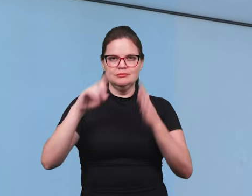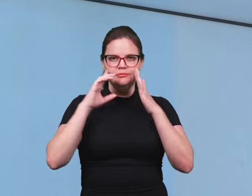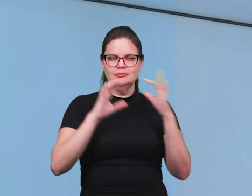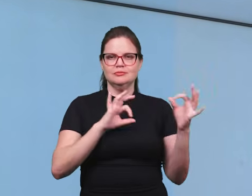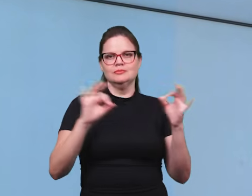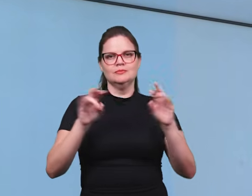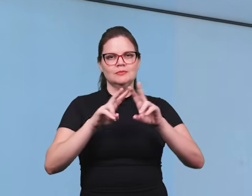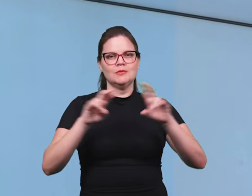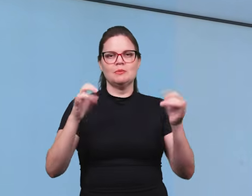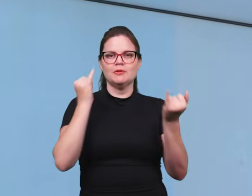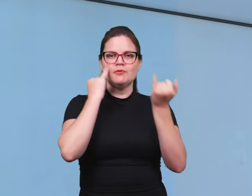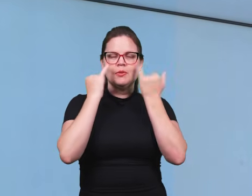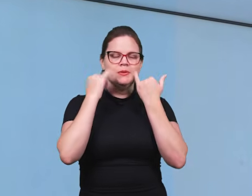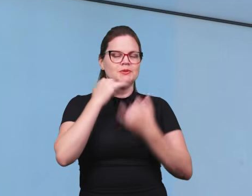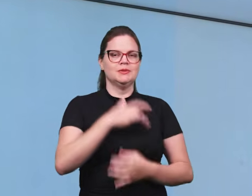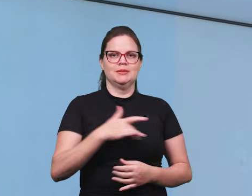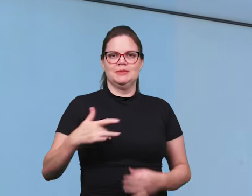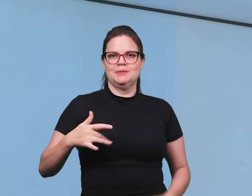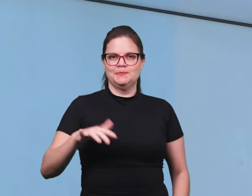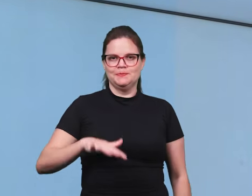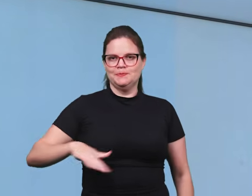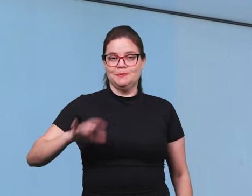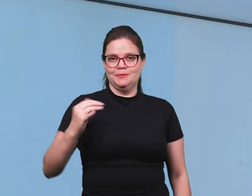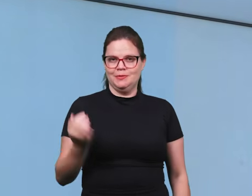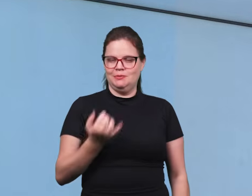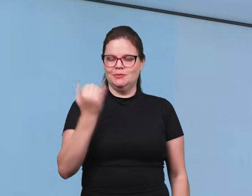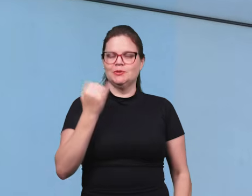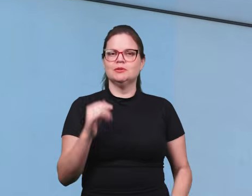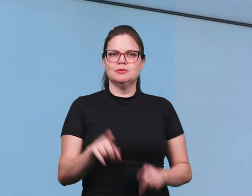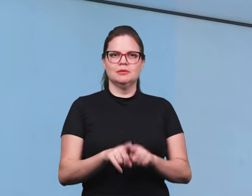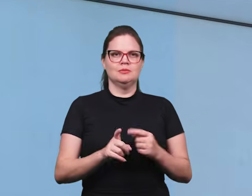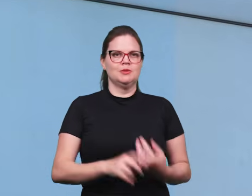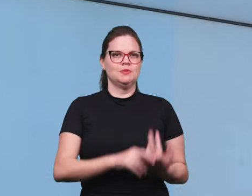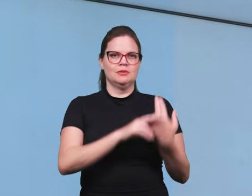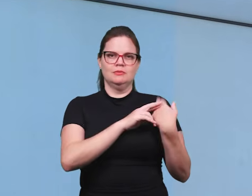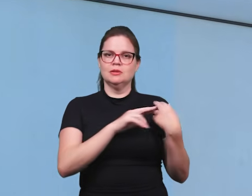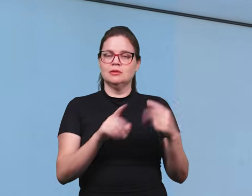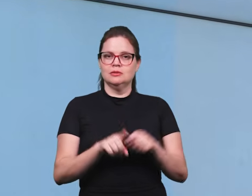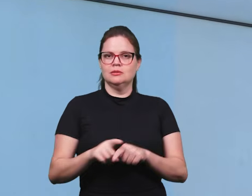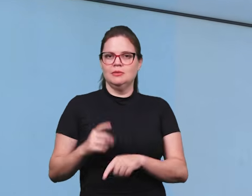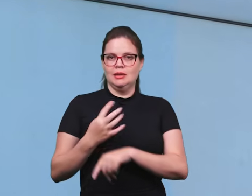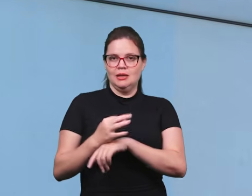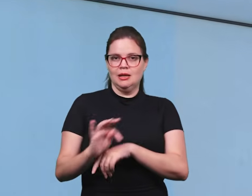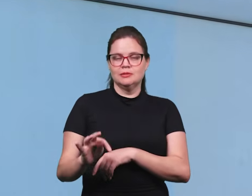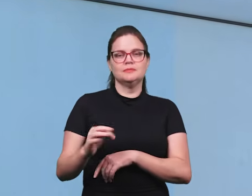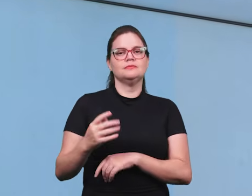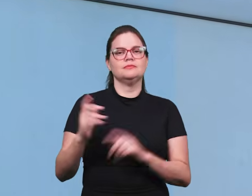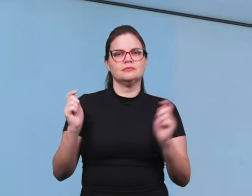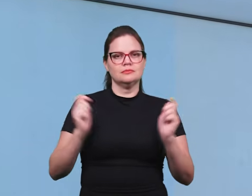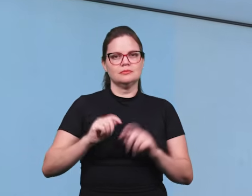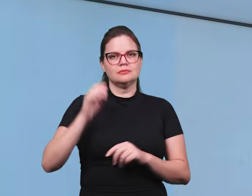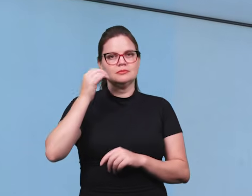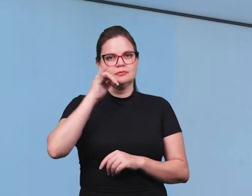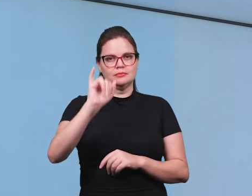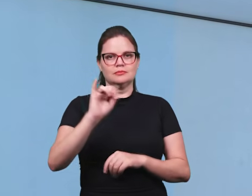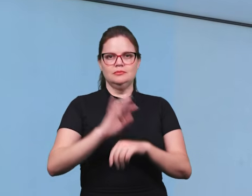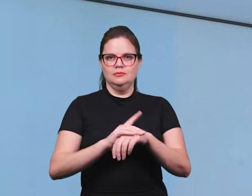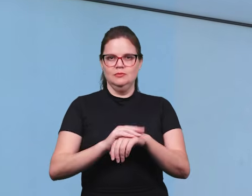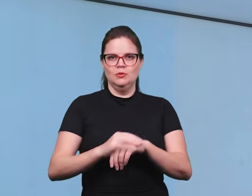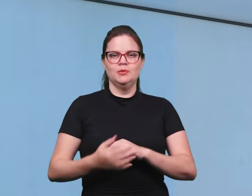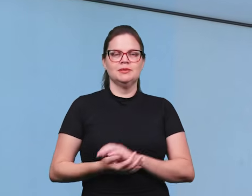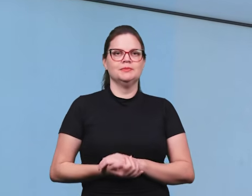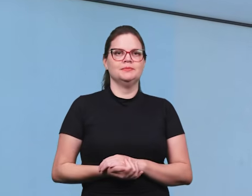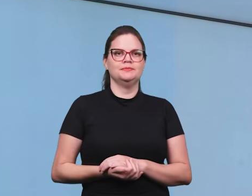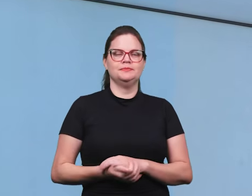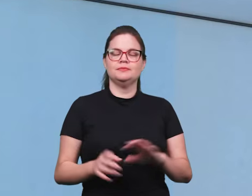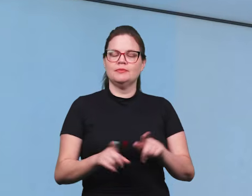trazer informação de saúde, informação relevante, com muita responsabilidade técnica, prevenção de doenças. E uma